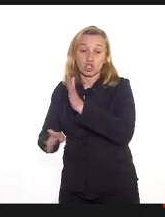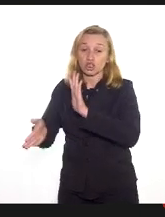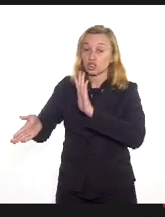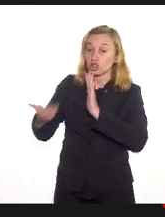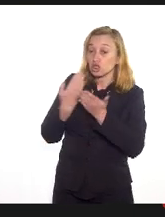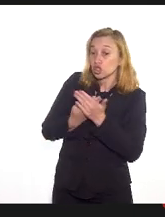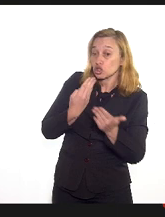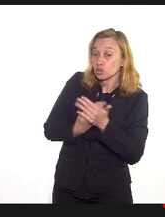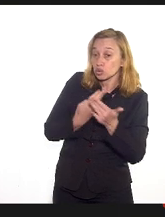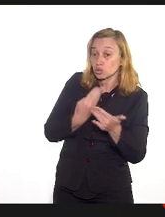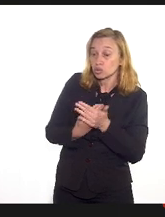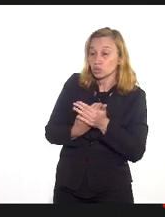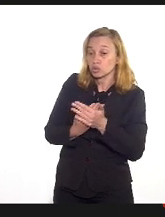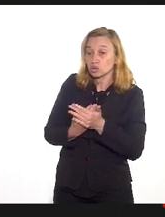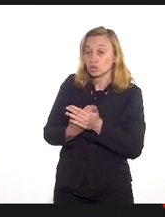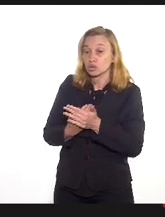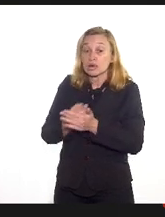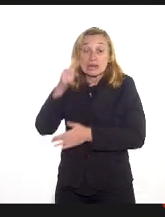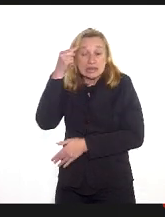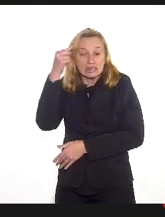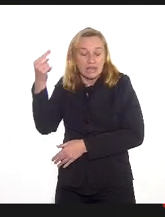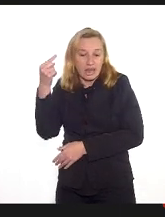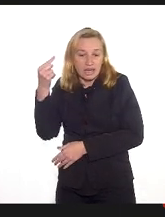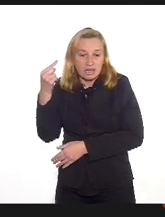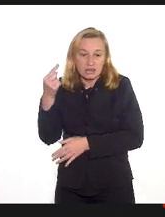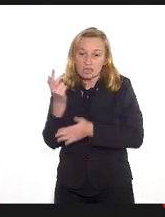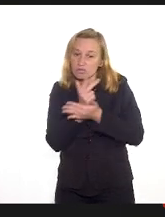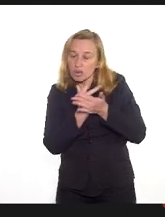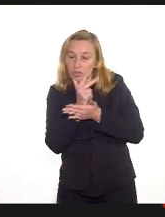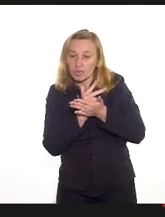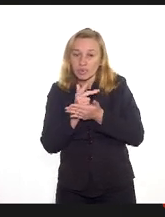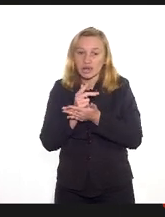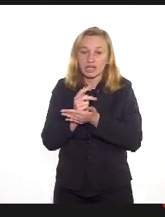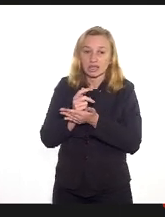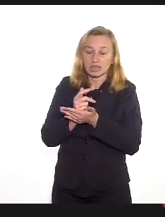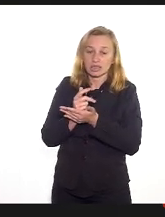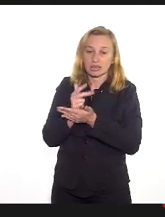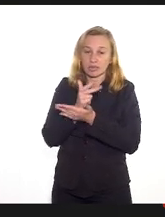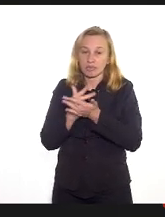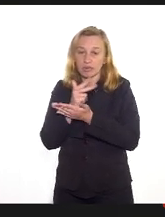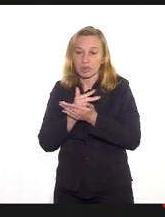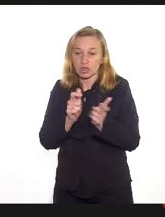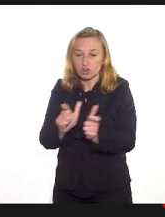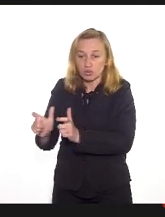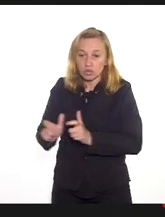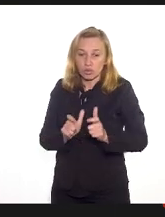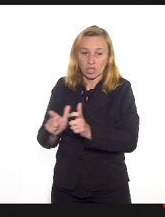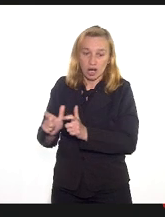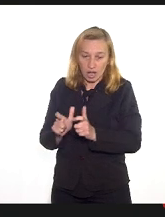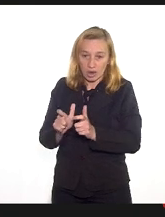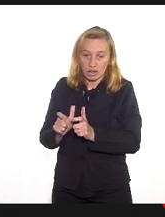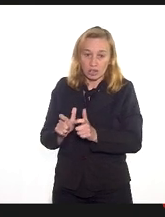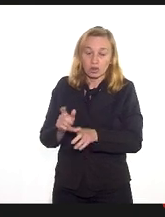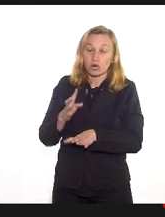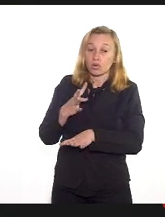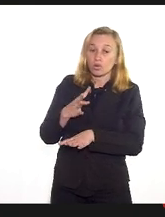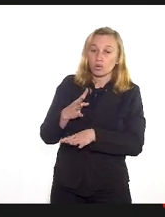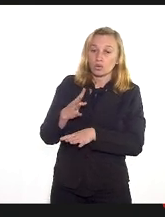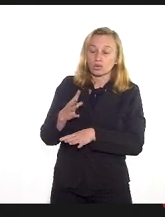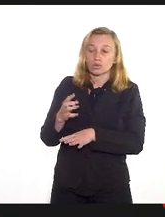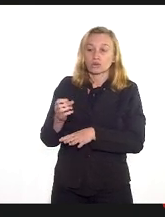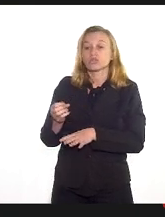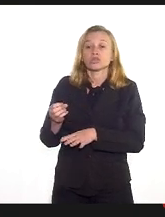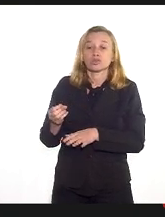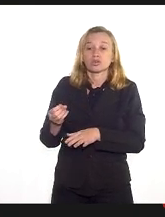propostas, ideias, né? Mapeamento de cadeias produtivas, o spillover do conhecimento, a guarda